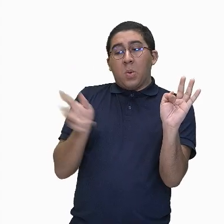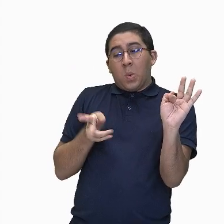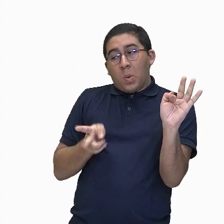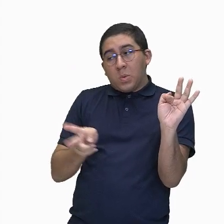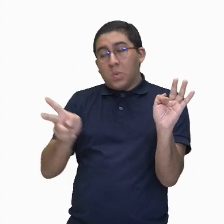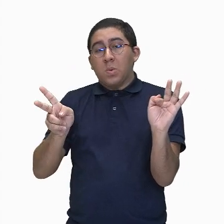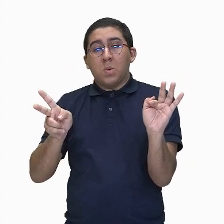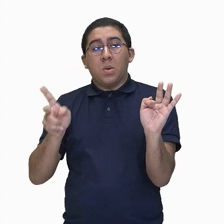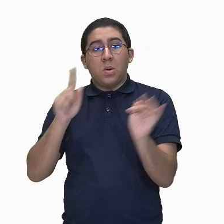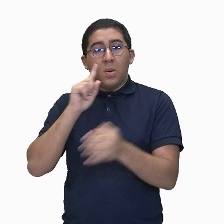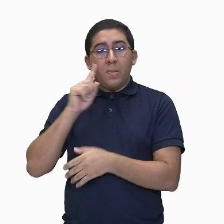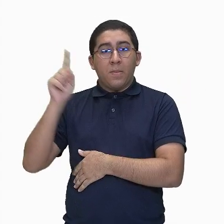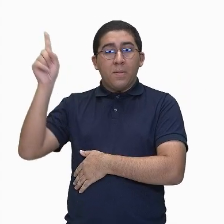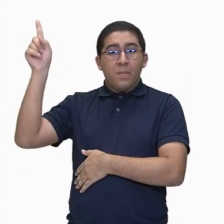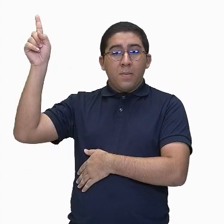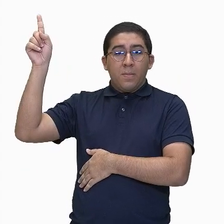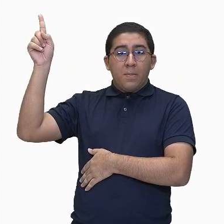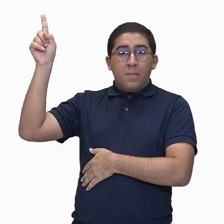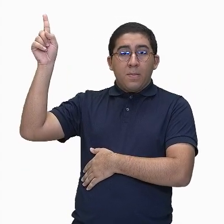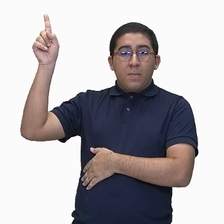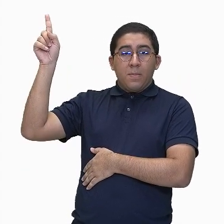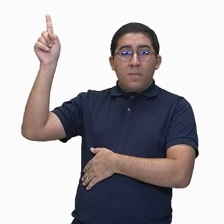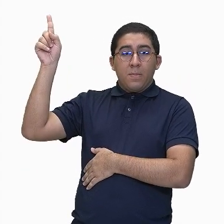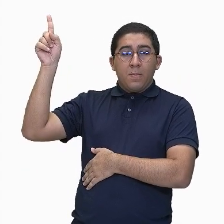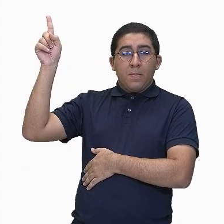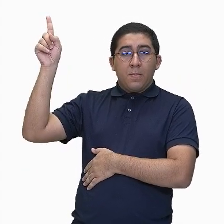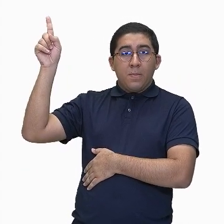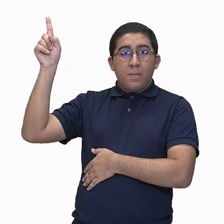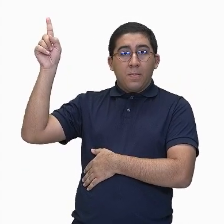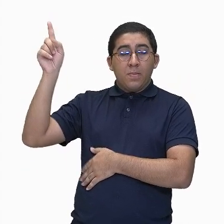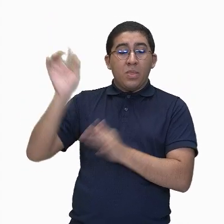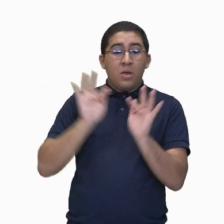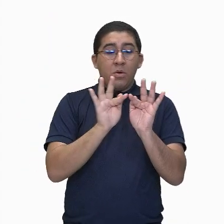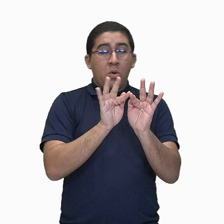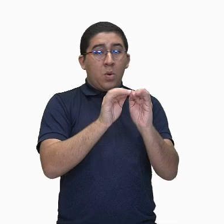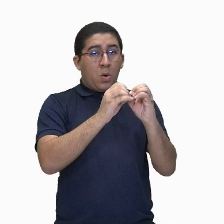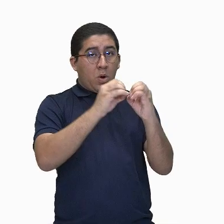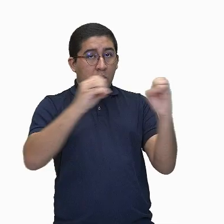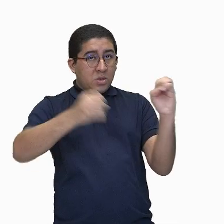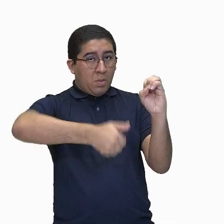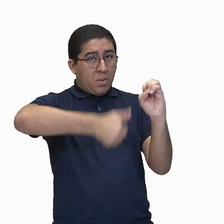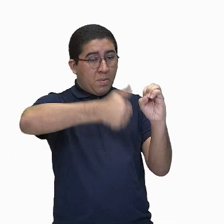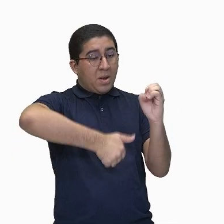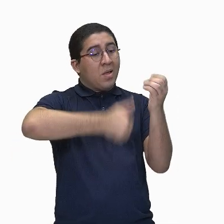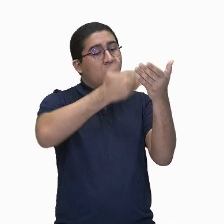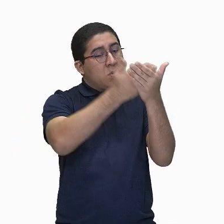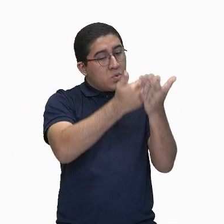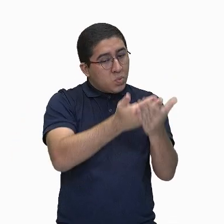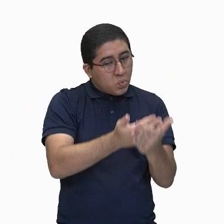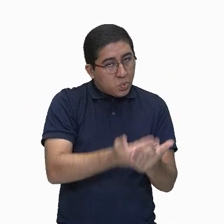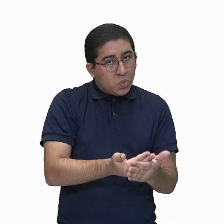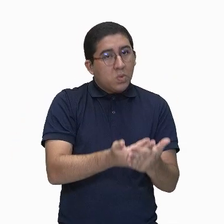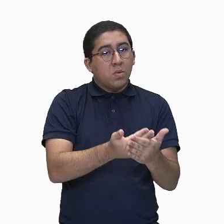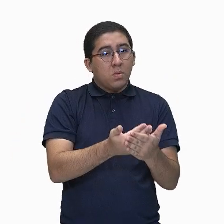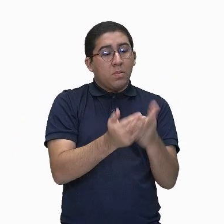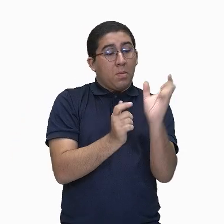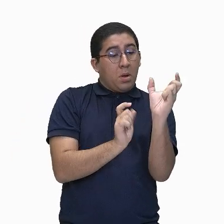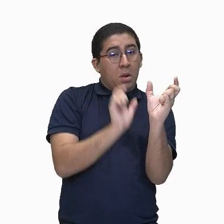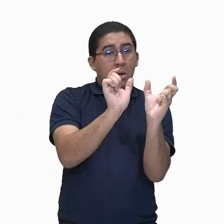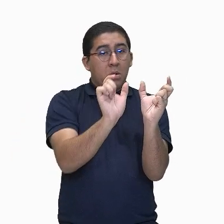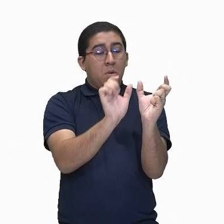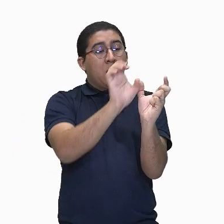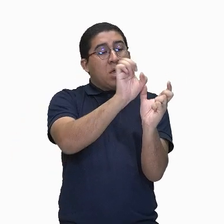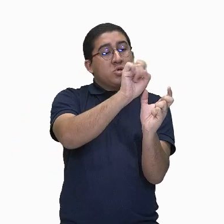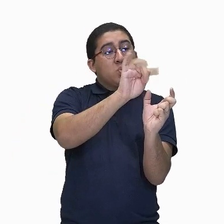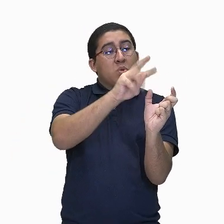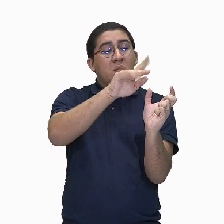a nota esperada. Eu estudei bastante a minha primeira oração. Estou dando uma informação clara e objetiva. Quando eu